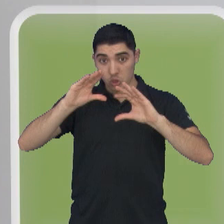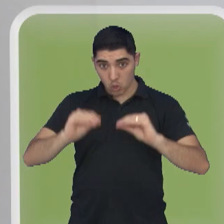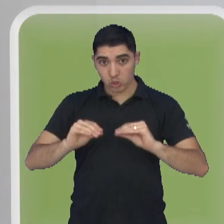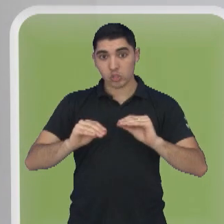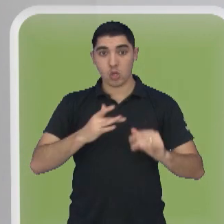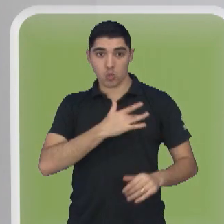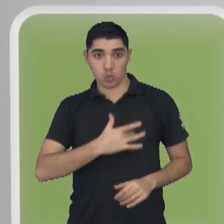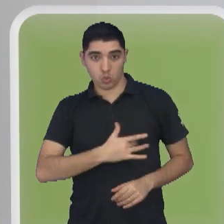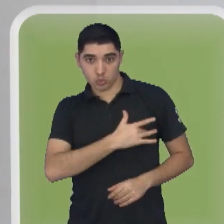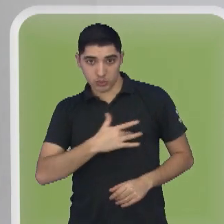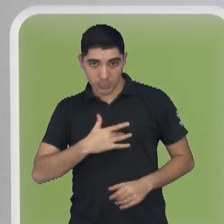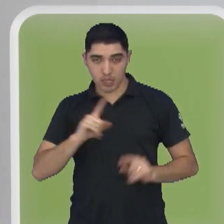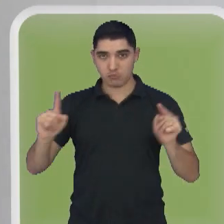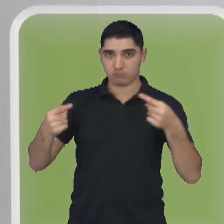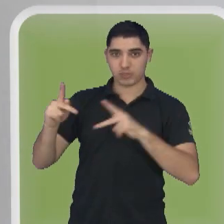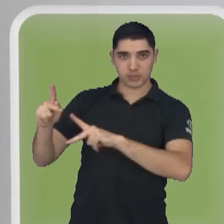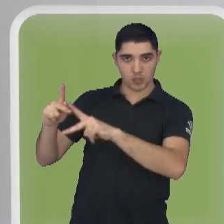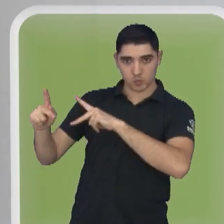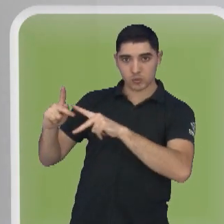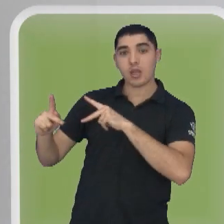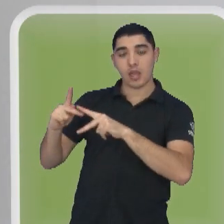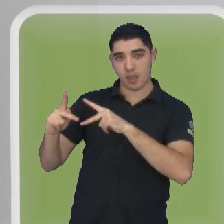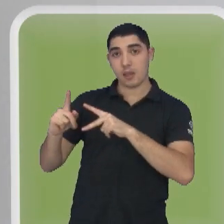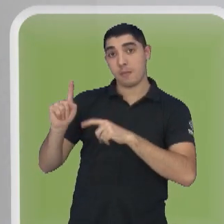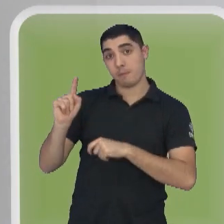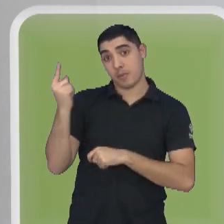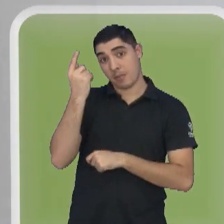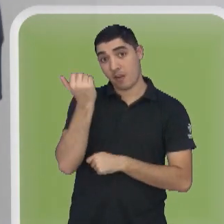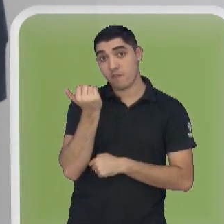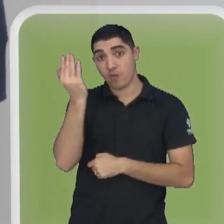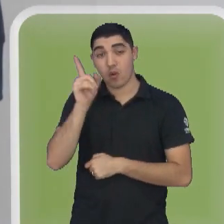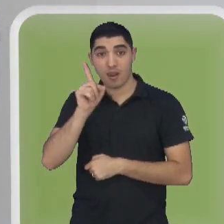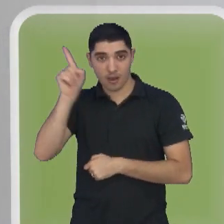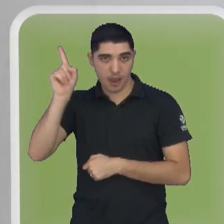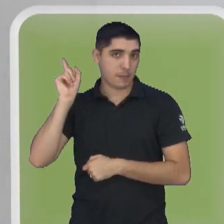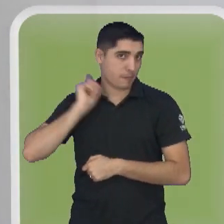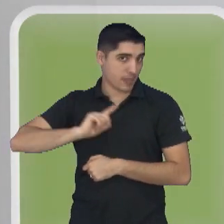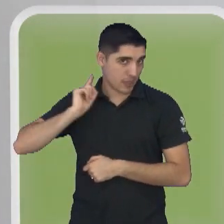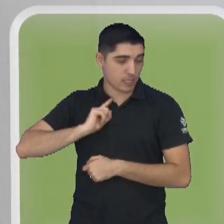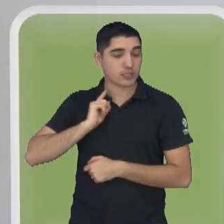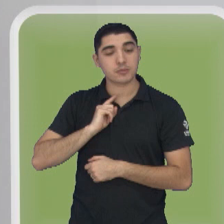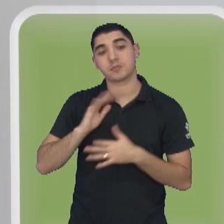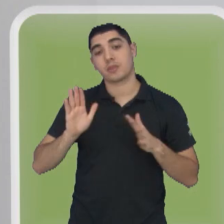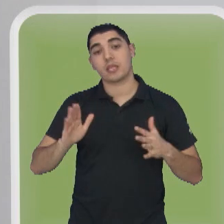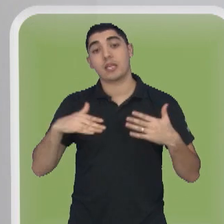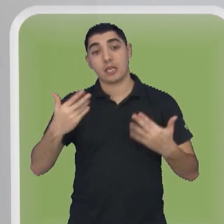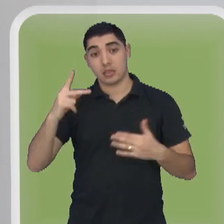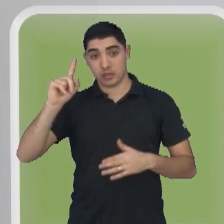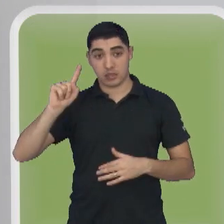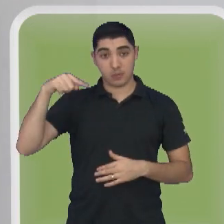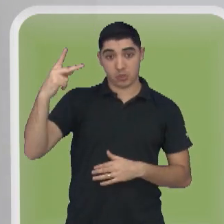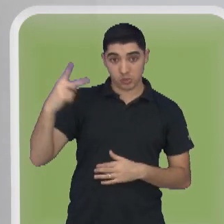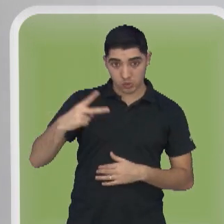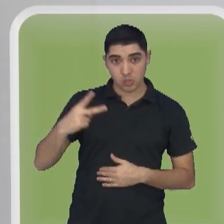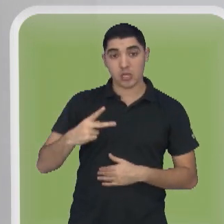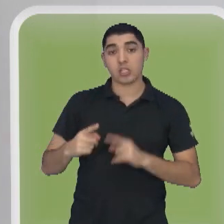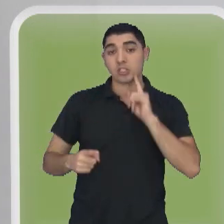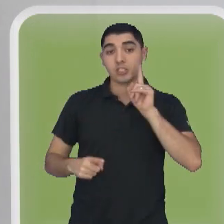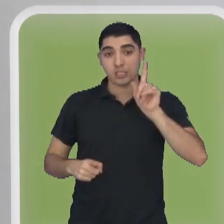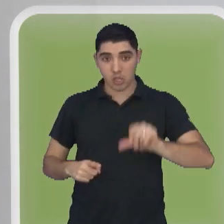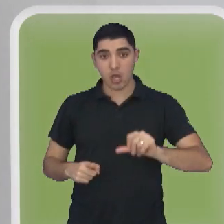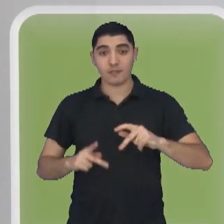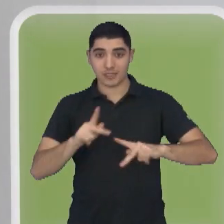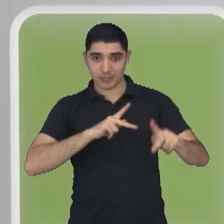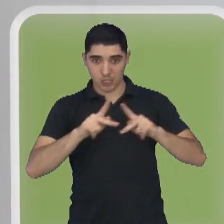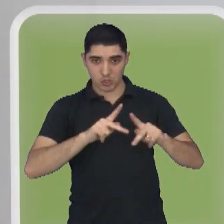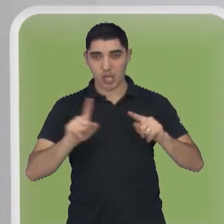Cruzeiro e Farmacon de Vôlei São José, o primeiro jogo lá em Contagem, Minas Gerais. Jogo 2, dia 19, quarta-feira, Farmacon de